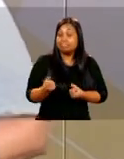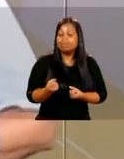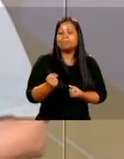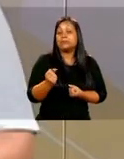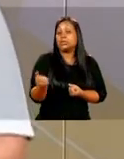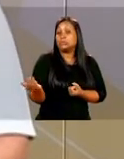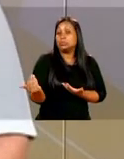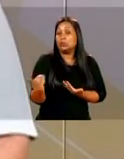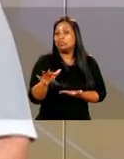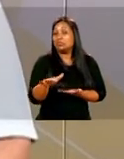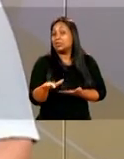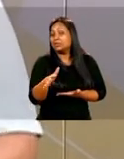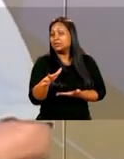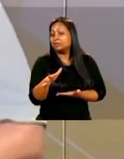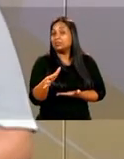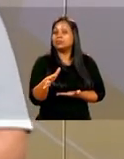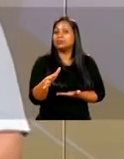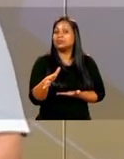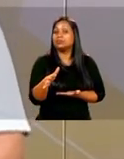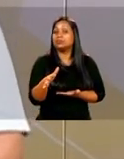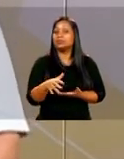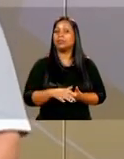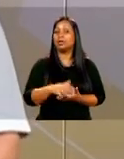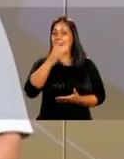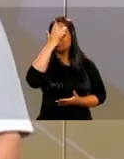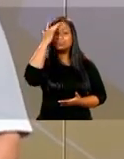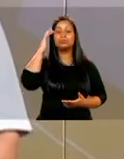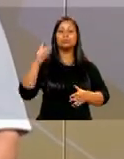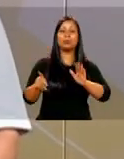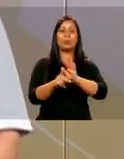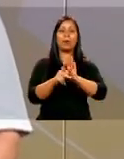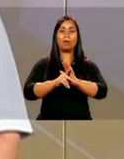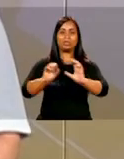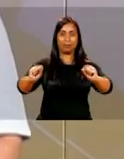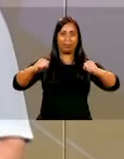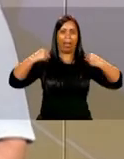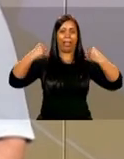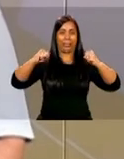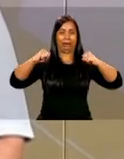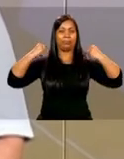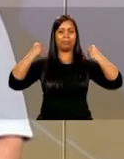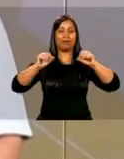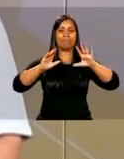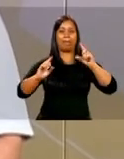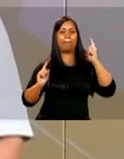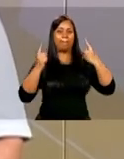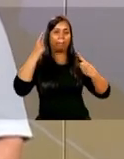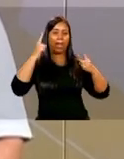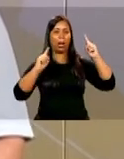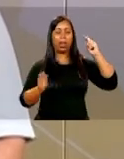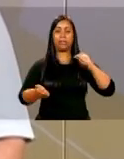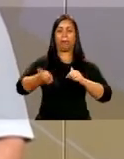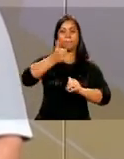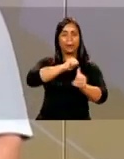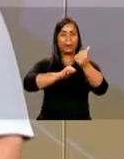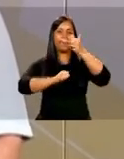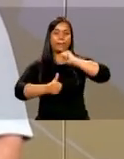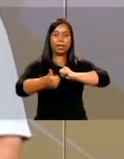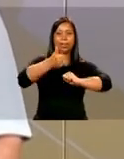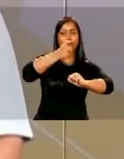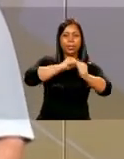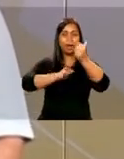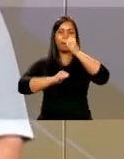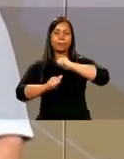jovens, às vezes, né? Como nós costumamos dizer, os bombados de academia, né? Mas que vão para balada, que bebem, né?